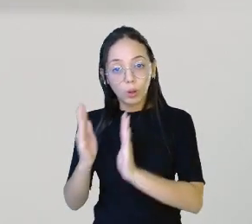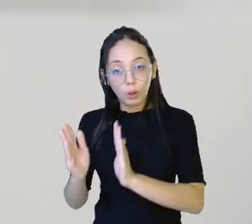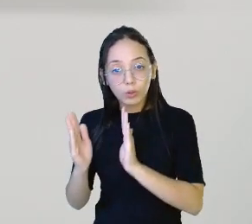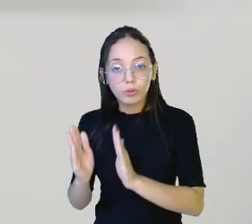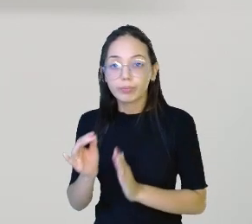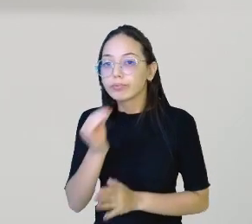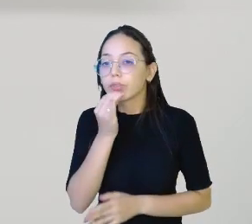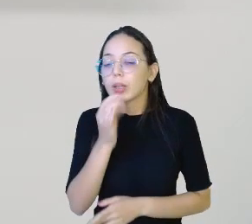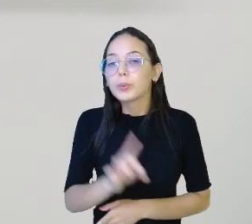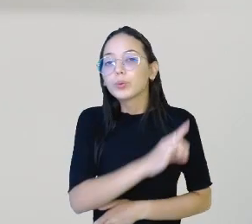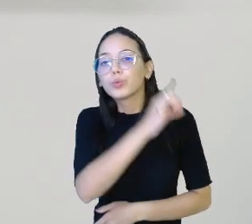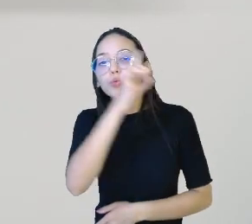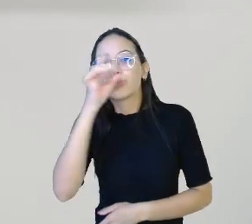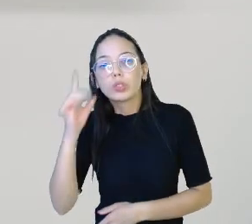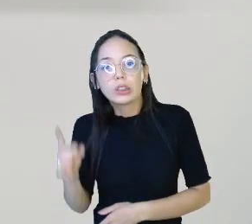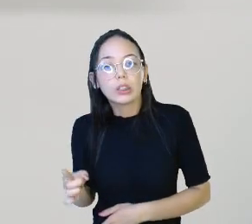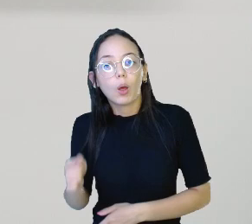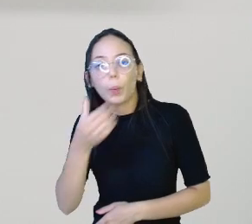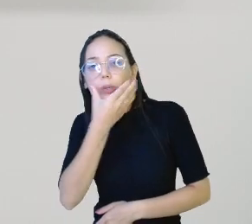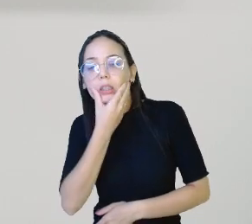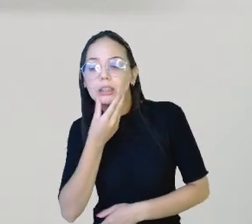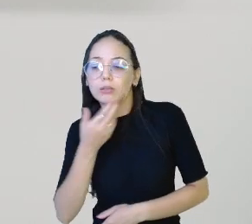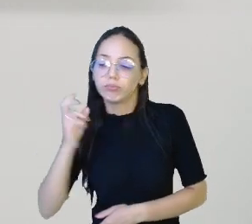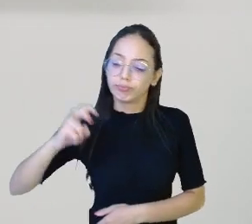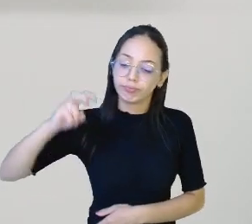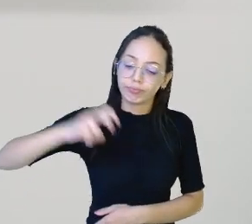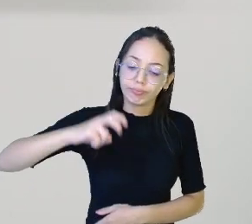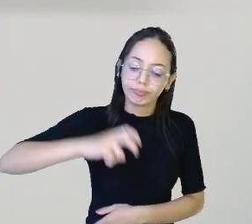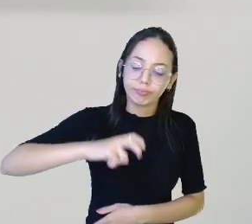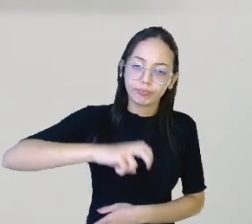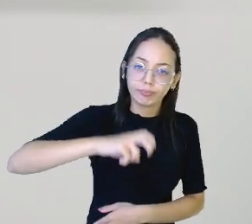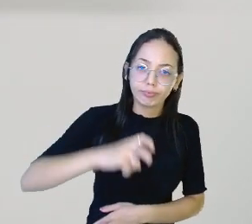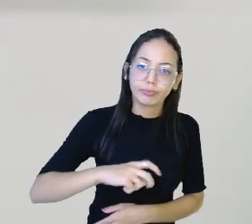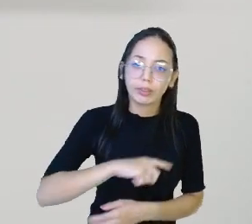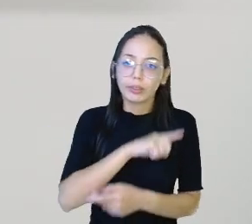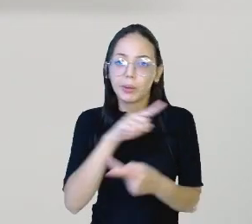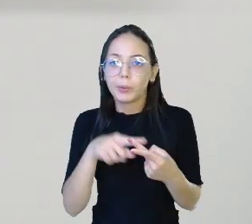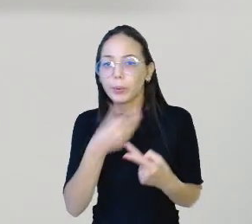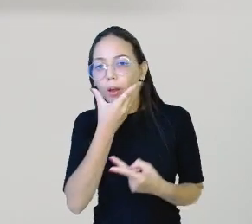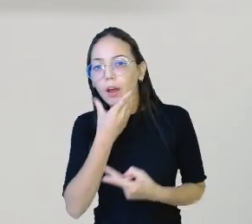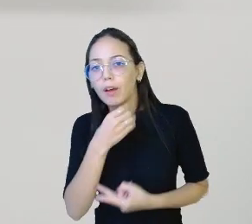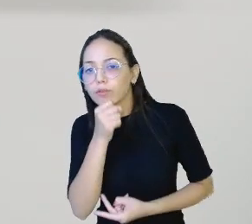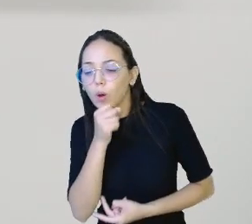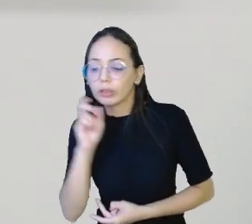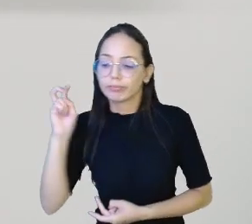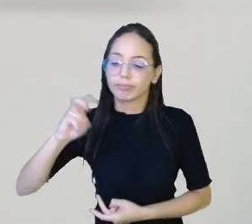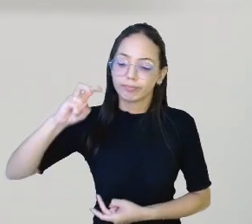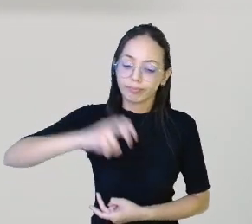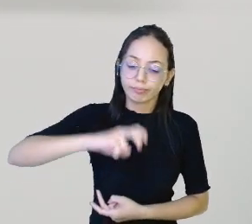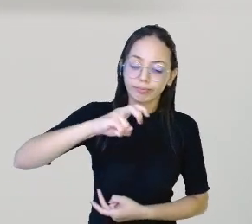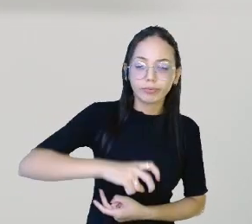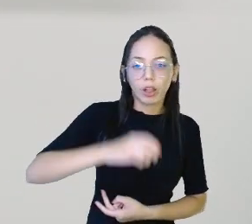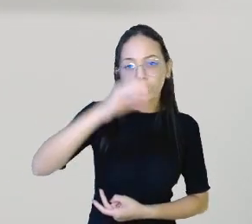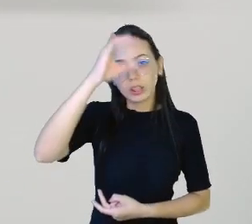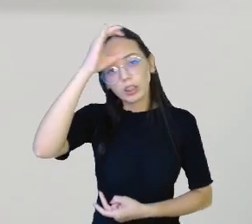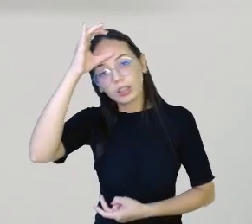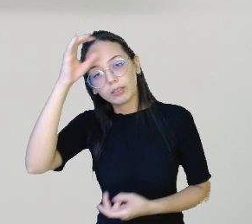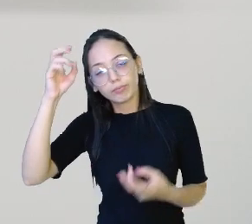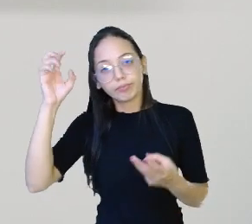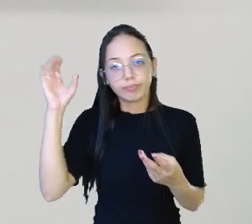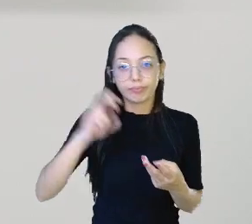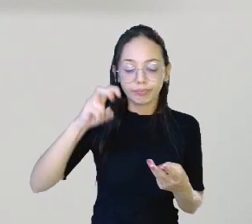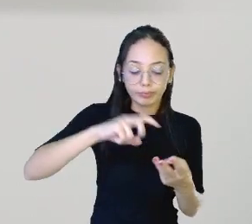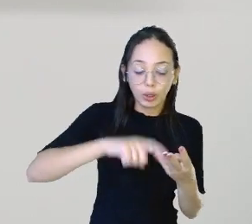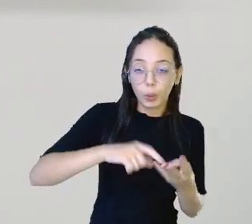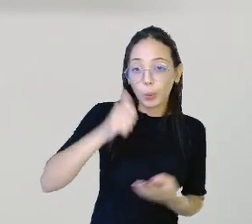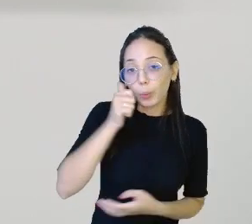belo dia, Alvinho resolve descer ali as escadas, em seguida vem seu avô, depois seu tio, depois sua avó. Então, é